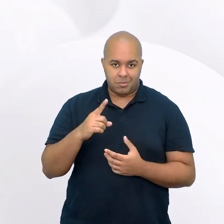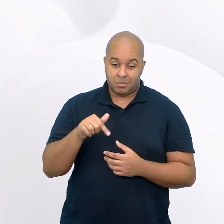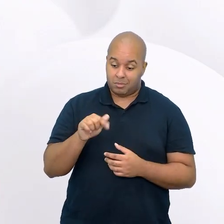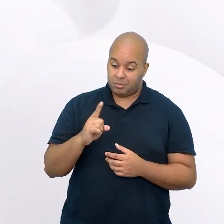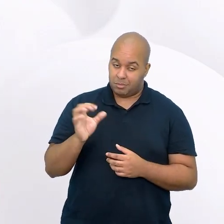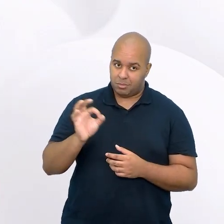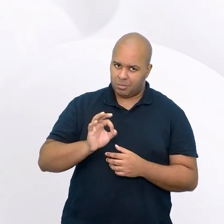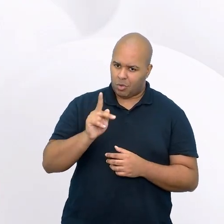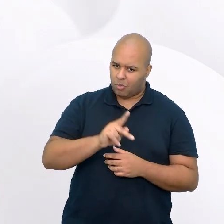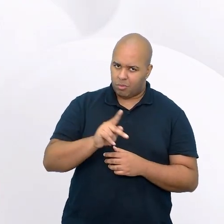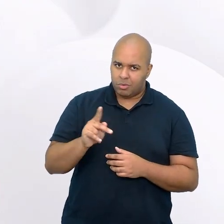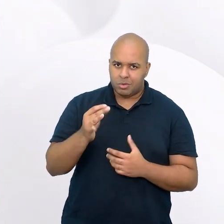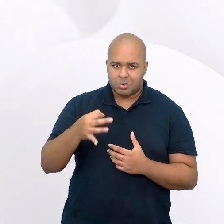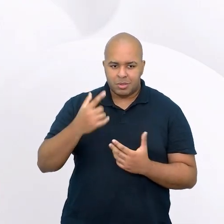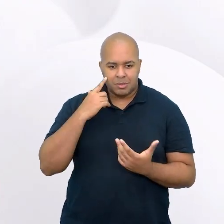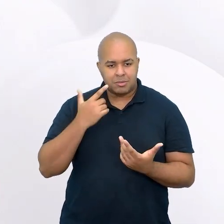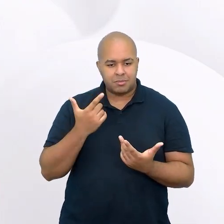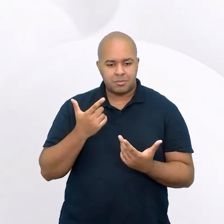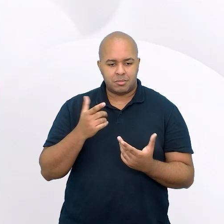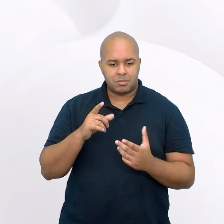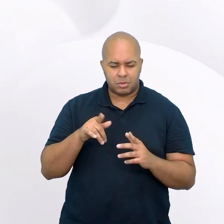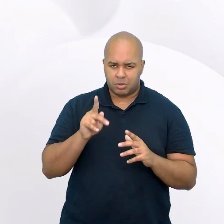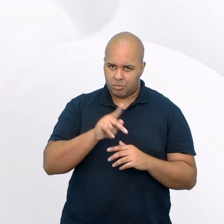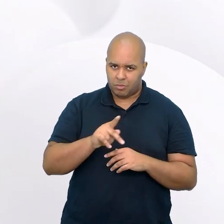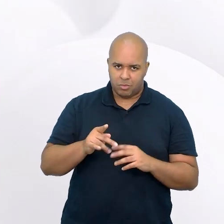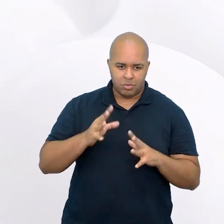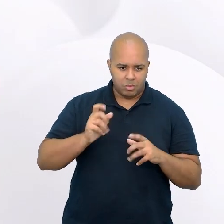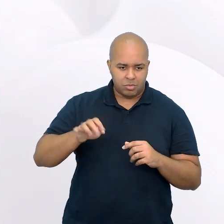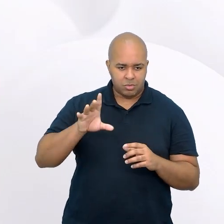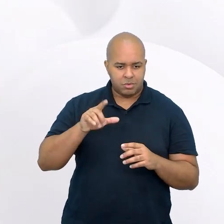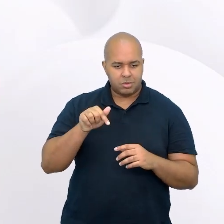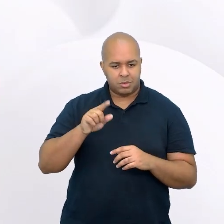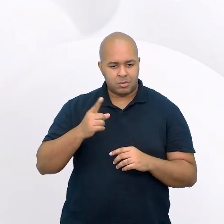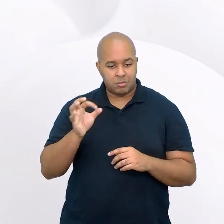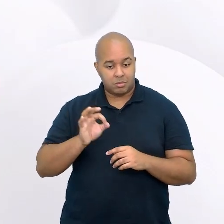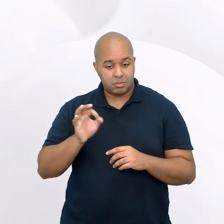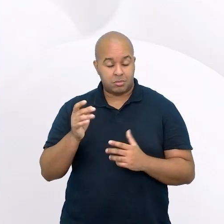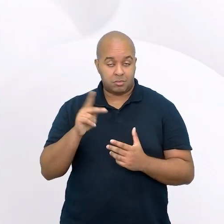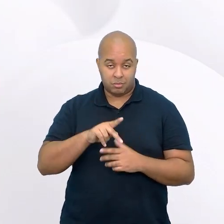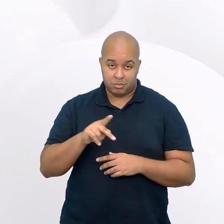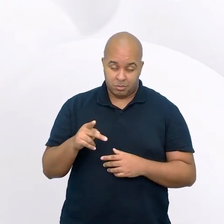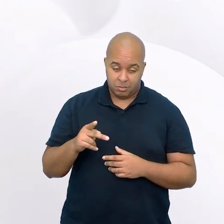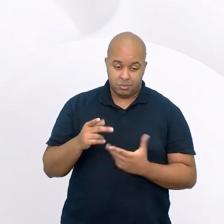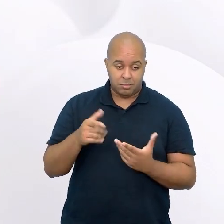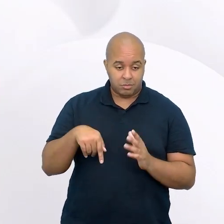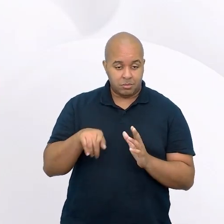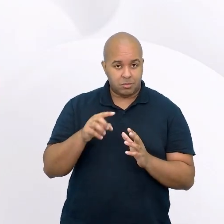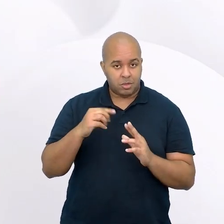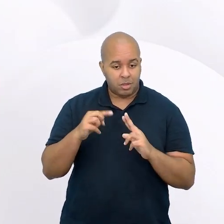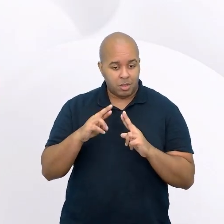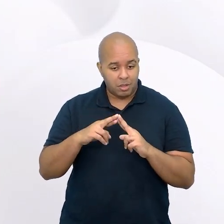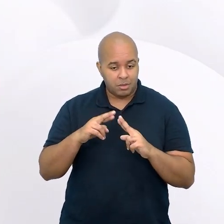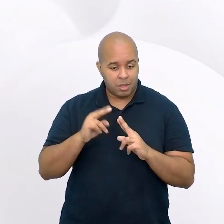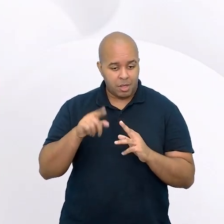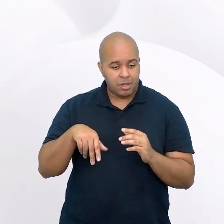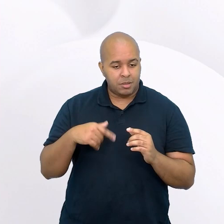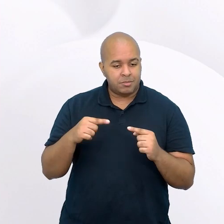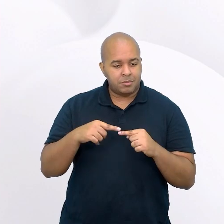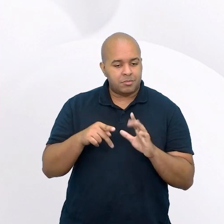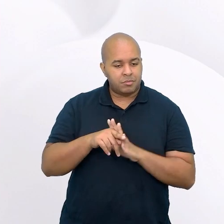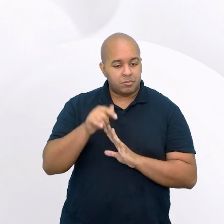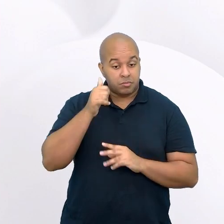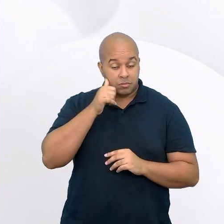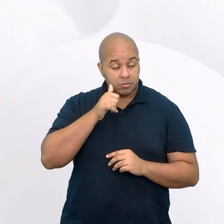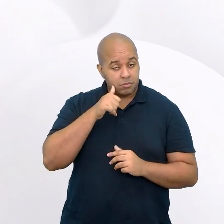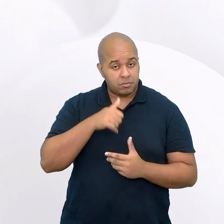professoras aliás de professores né 71% de professores da nossa rede é composta